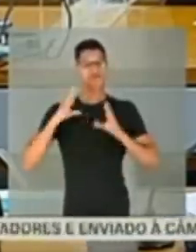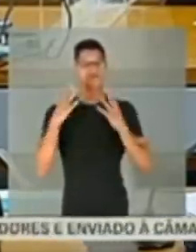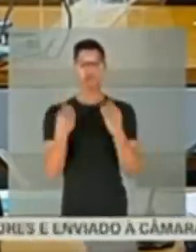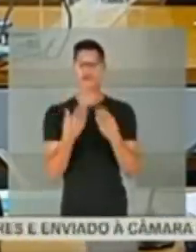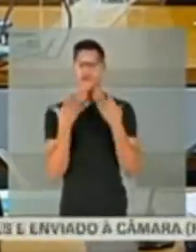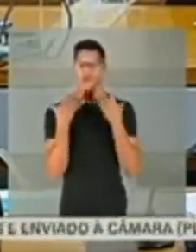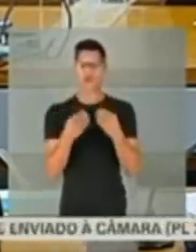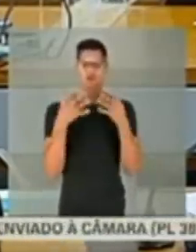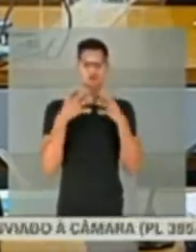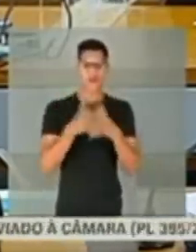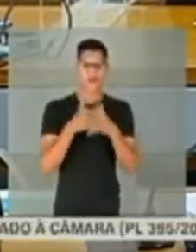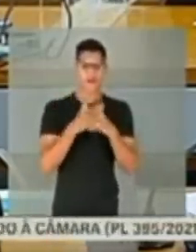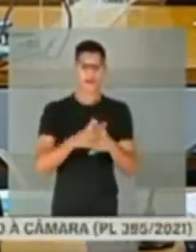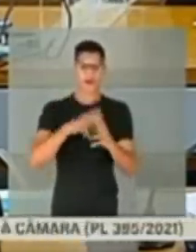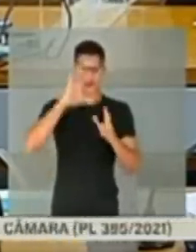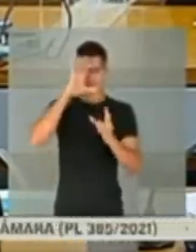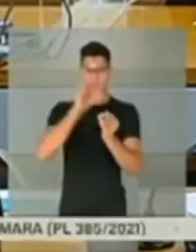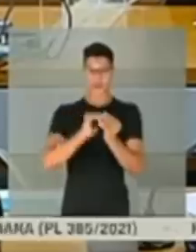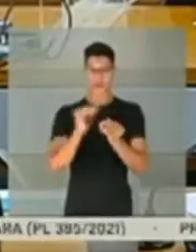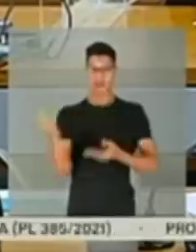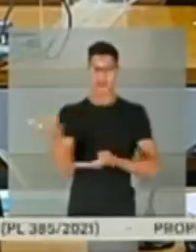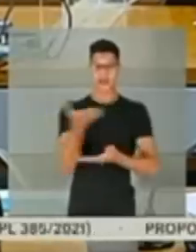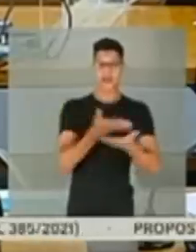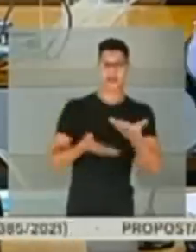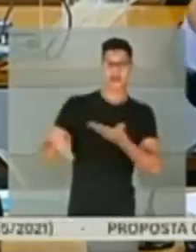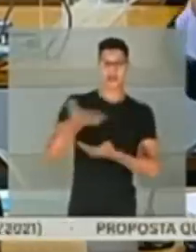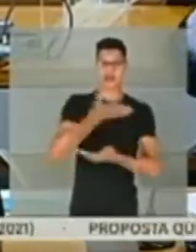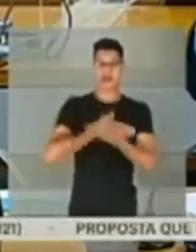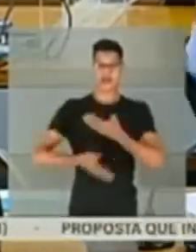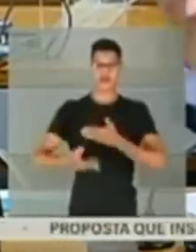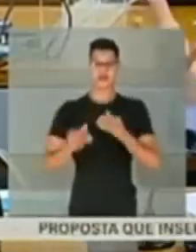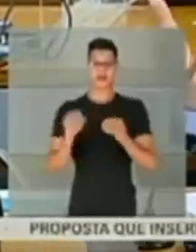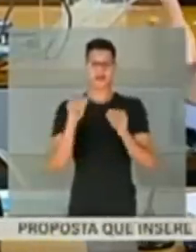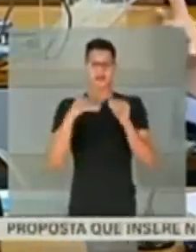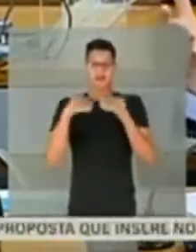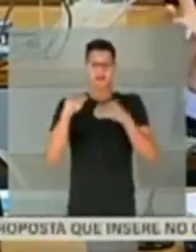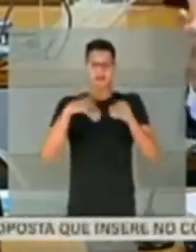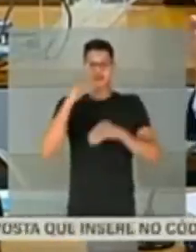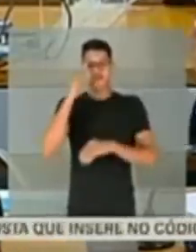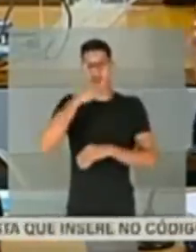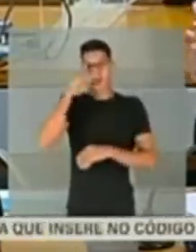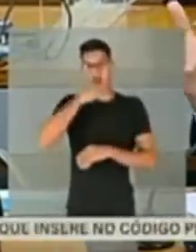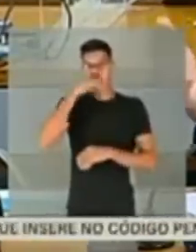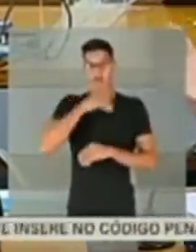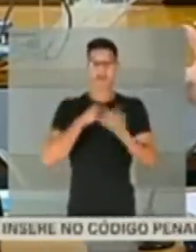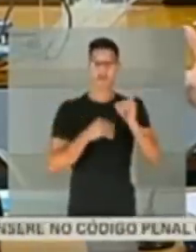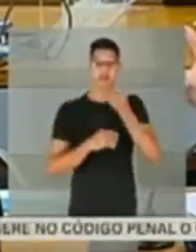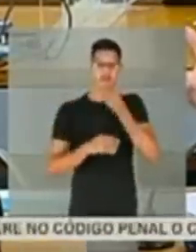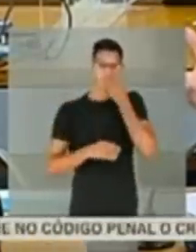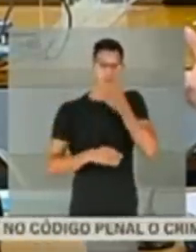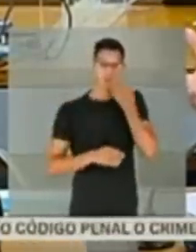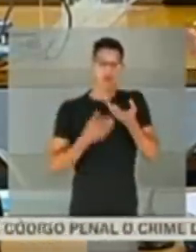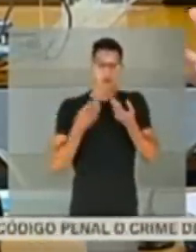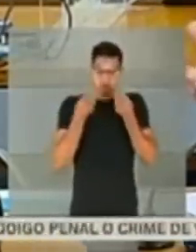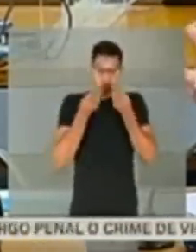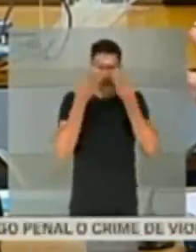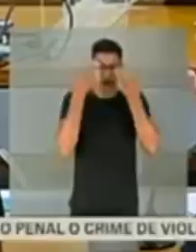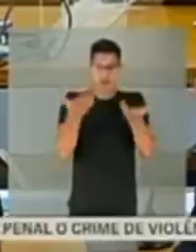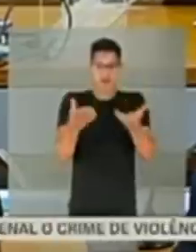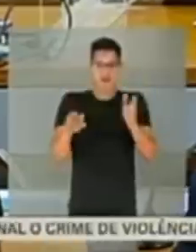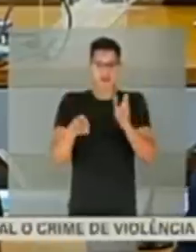complicado compreender essa relação tão frágil que o depoente apresenta